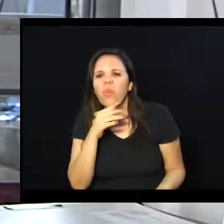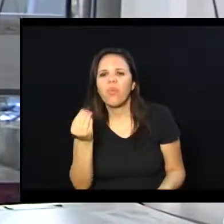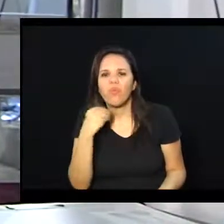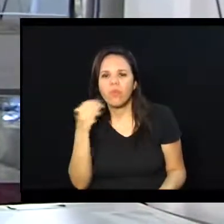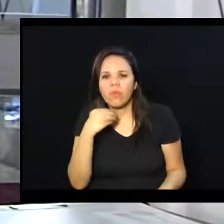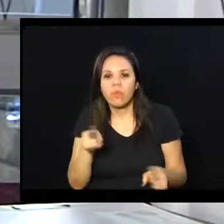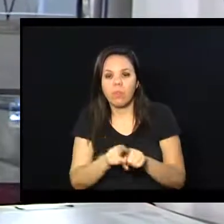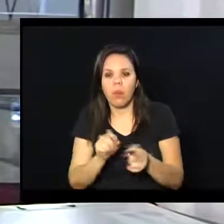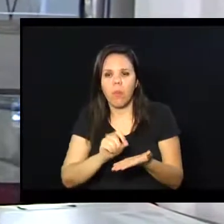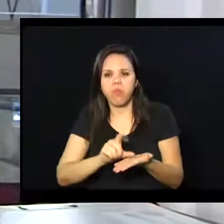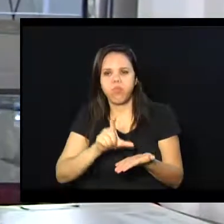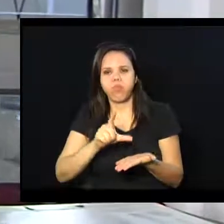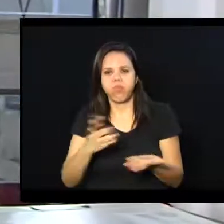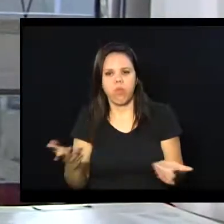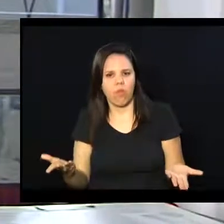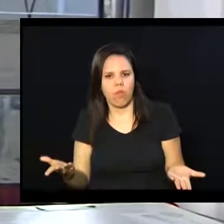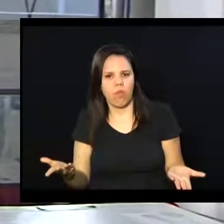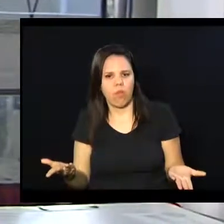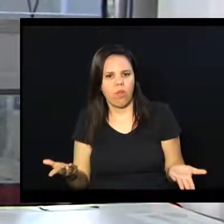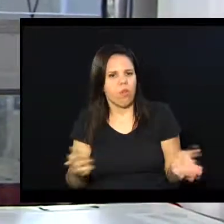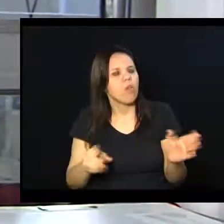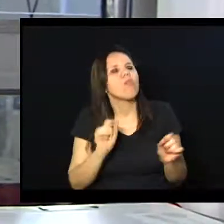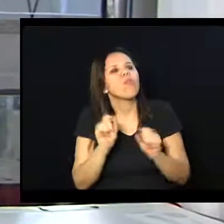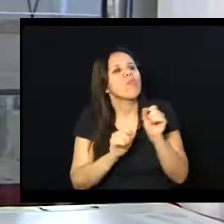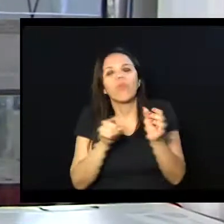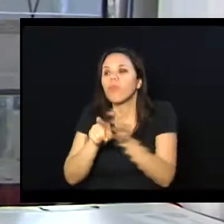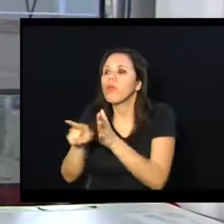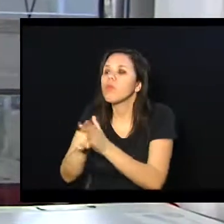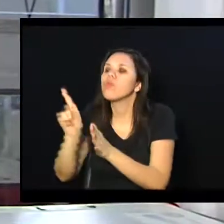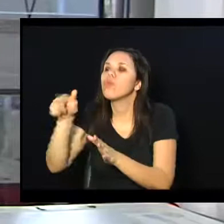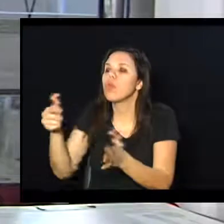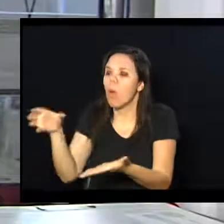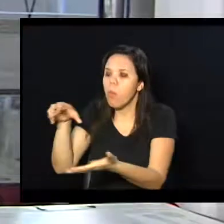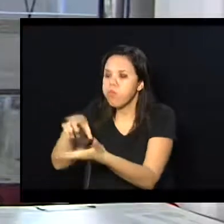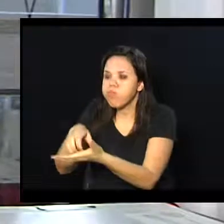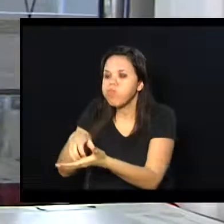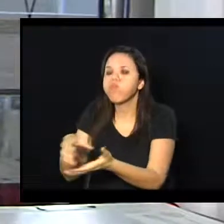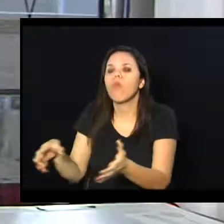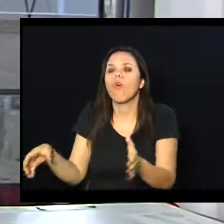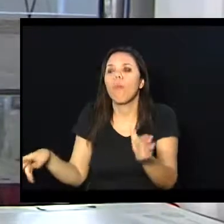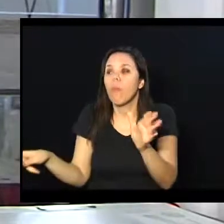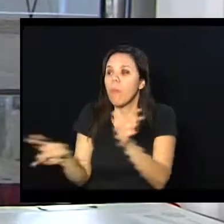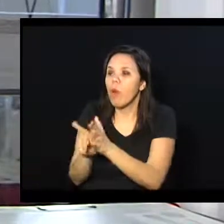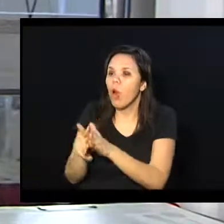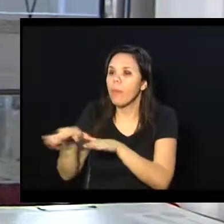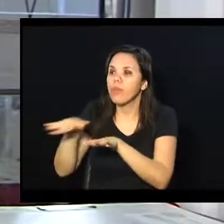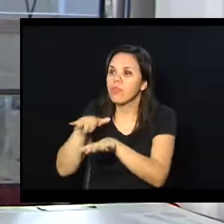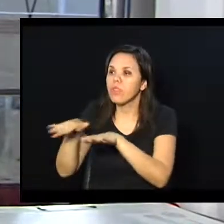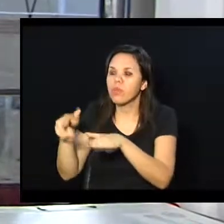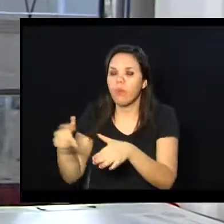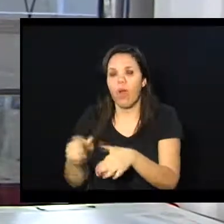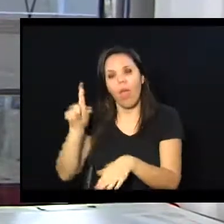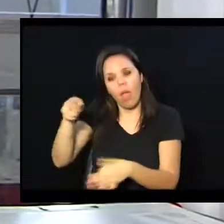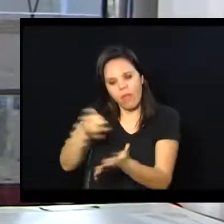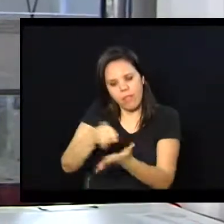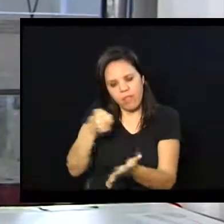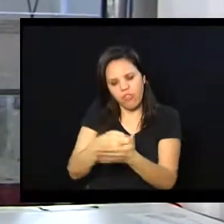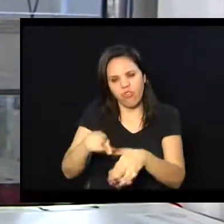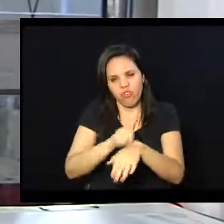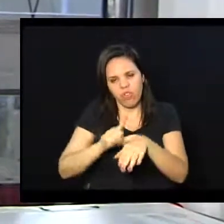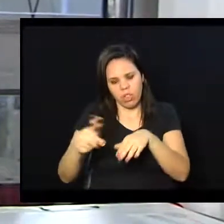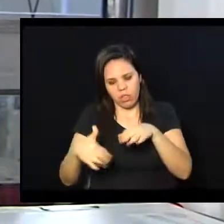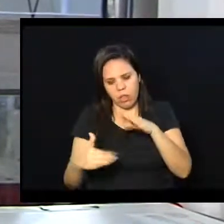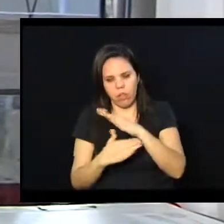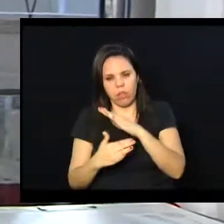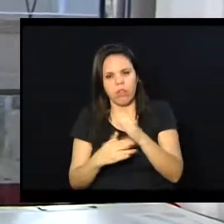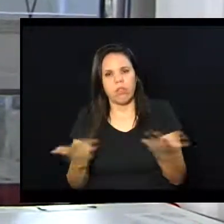sido feito sem uma consulta ao Conselho Municipal de Transporte, que é uma exigência da nossa legislação, exatamente para que